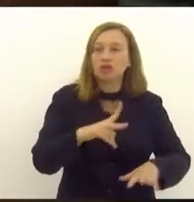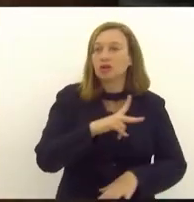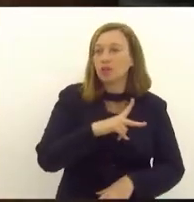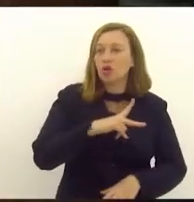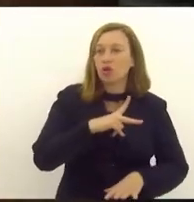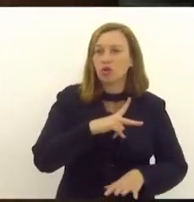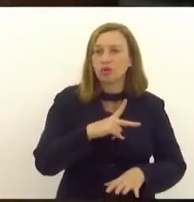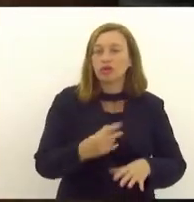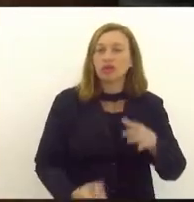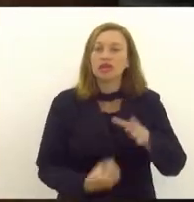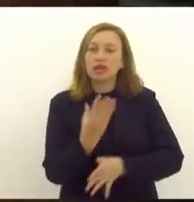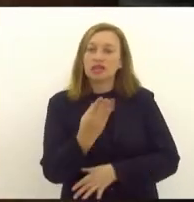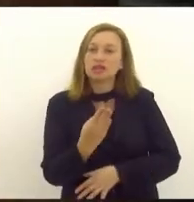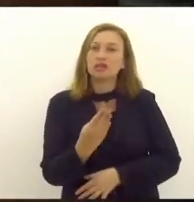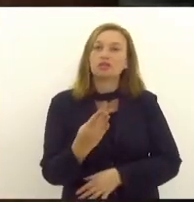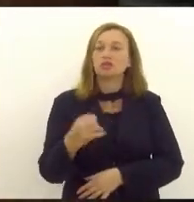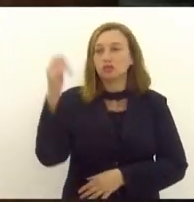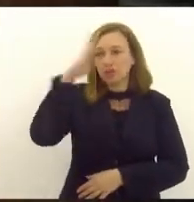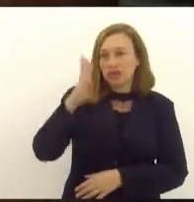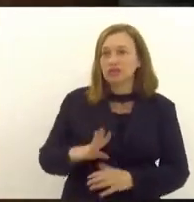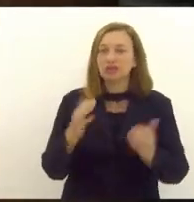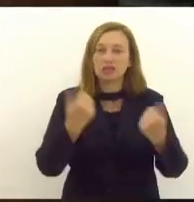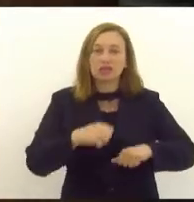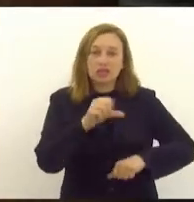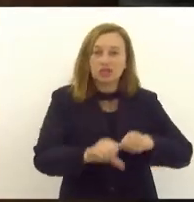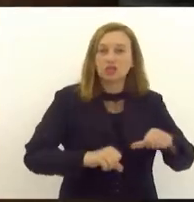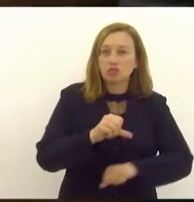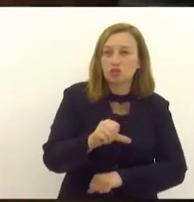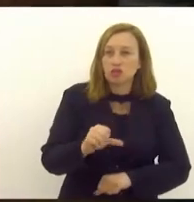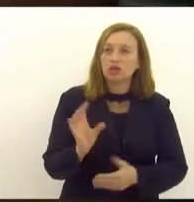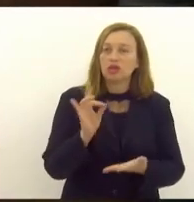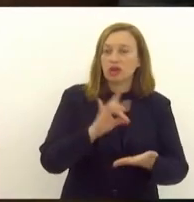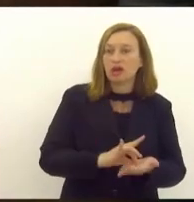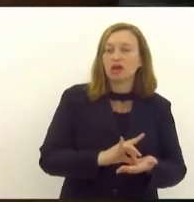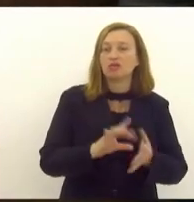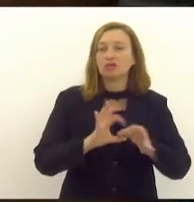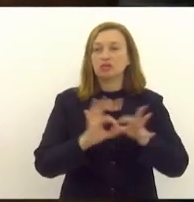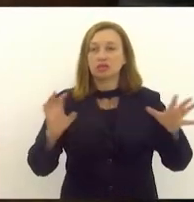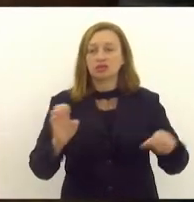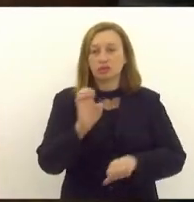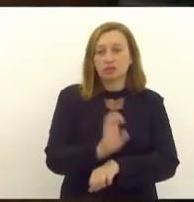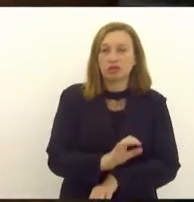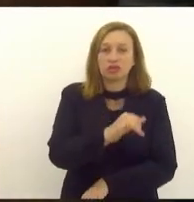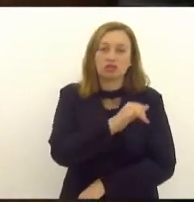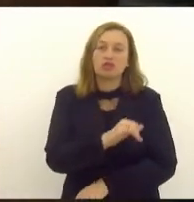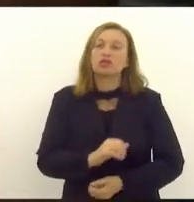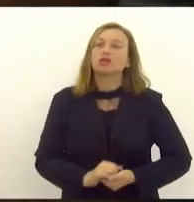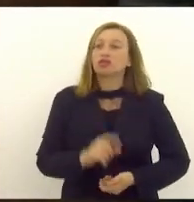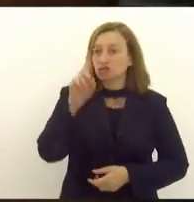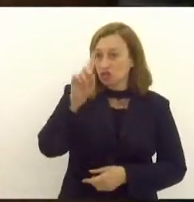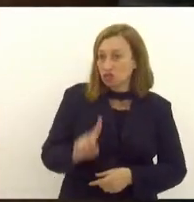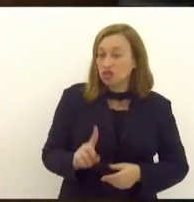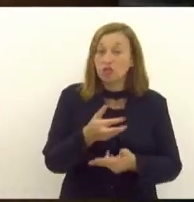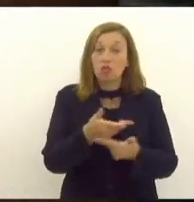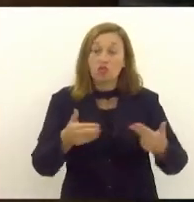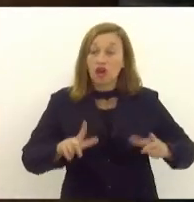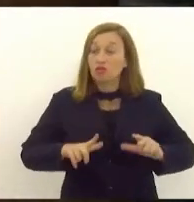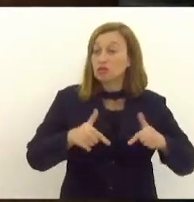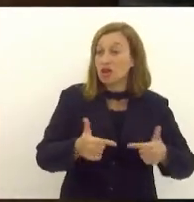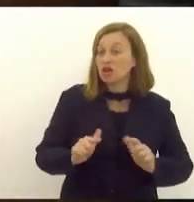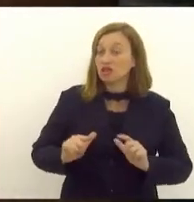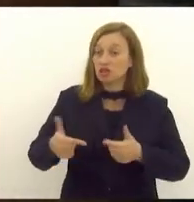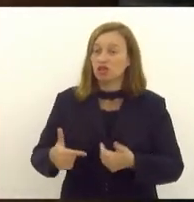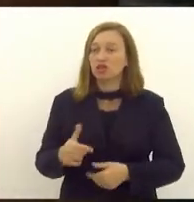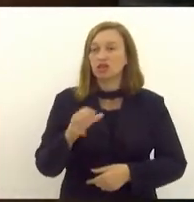construção de Brasil e da necessidade de mudança para um real estado democrático de direitos por muitas ações que